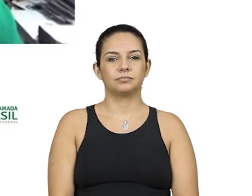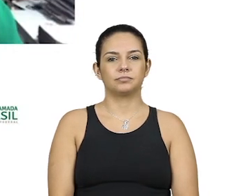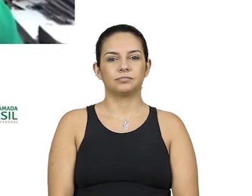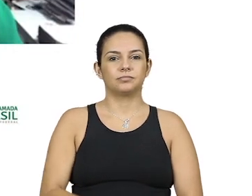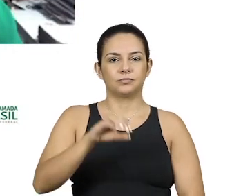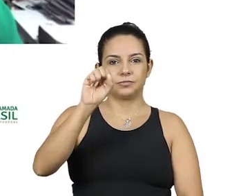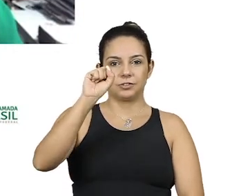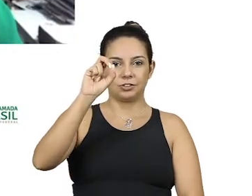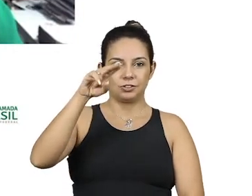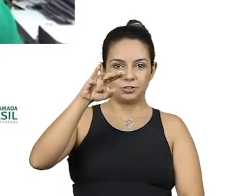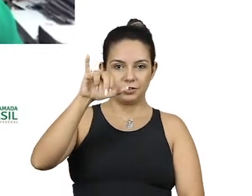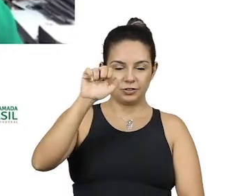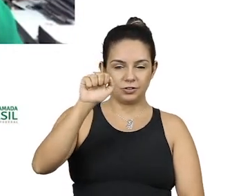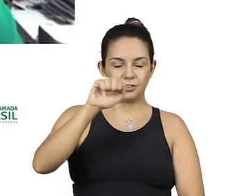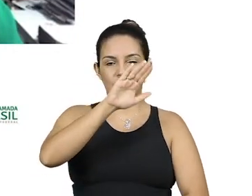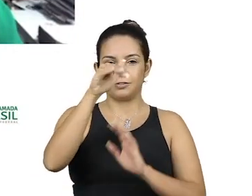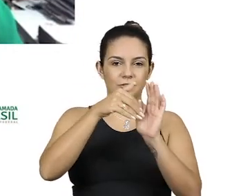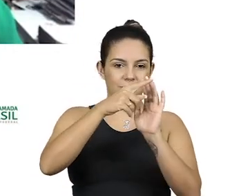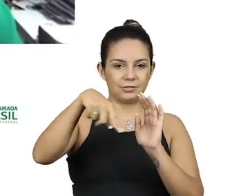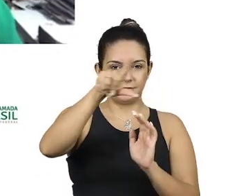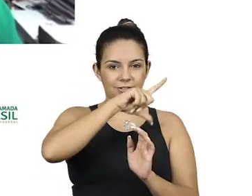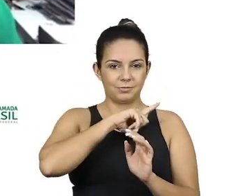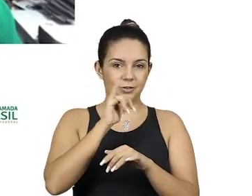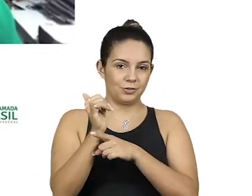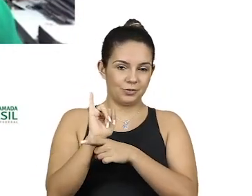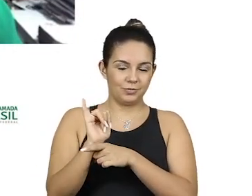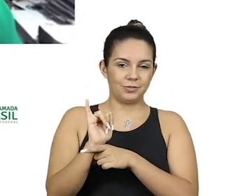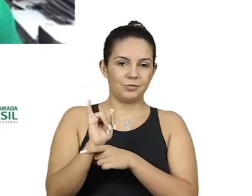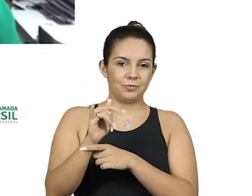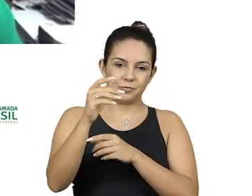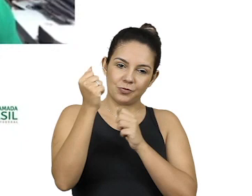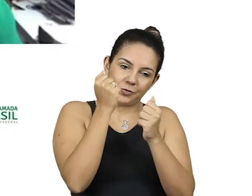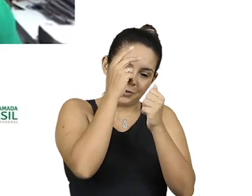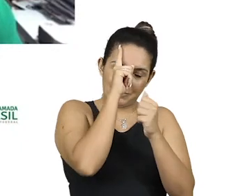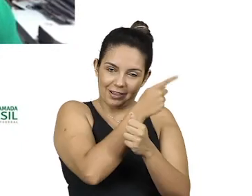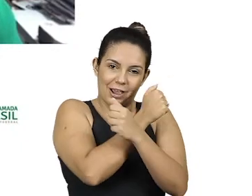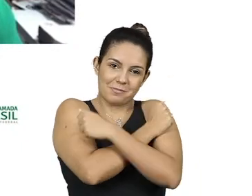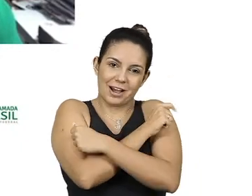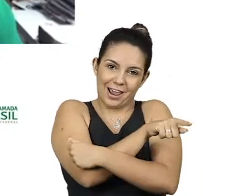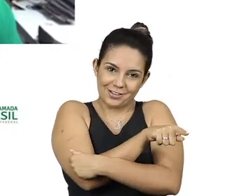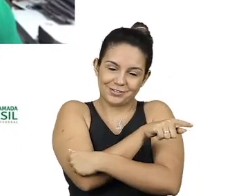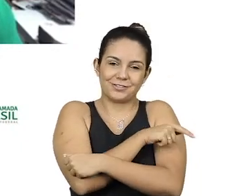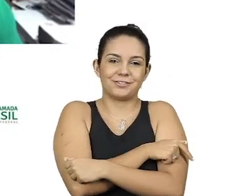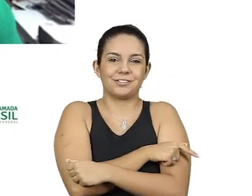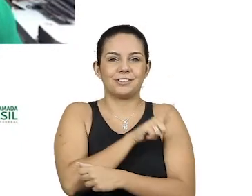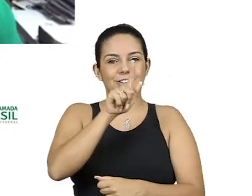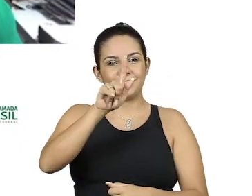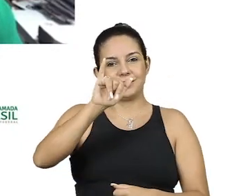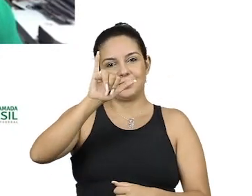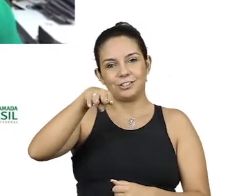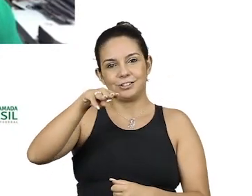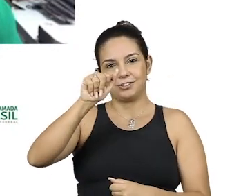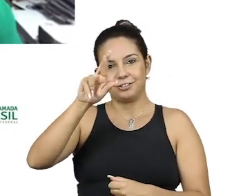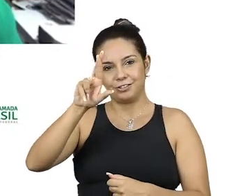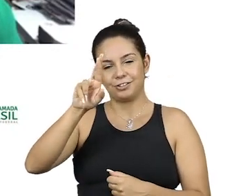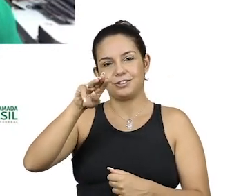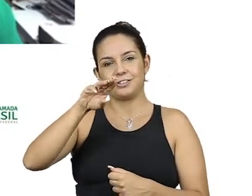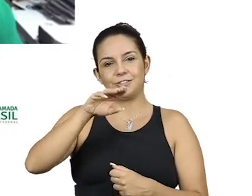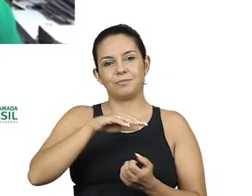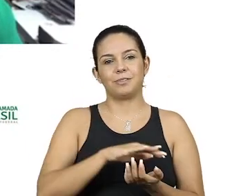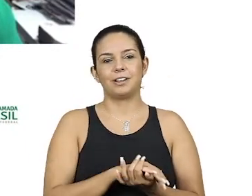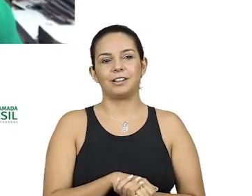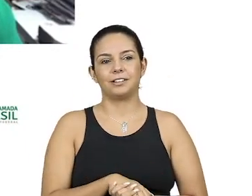Sônia Rezende. Todo mundo aqui está no YouTube te mandando muito abraço. Gilmar Batista da